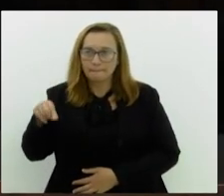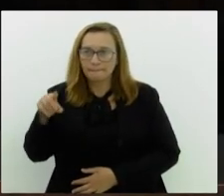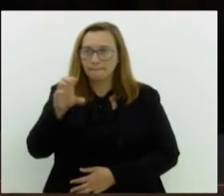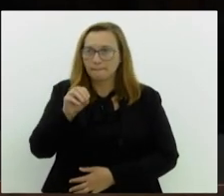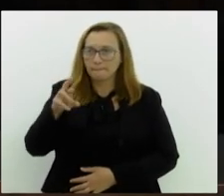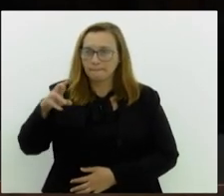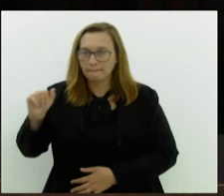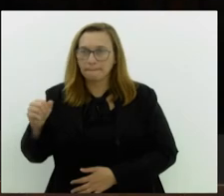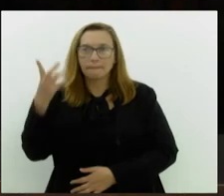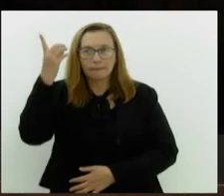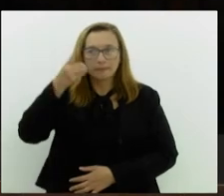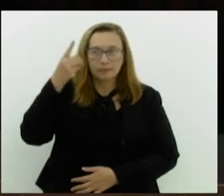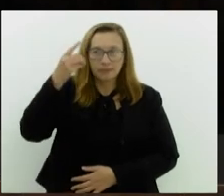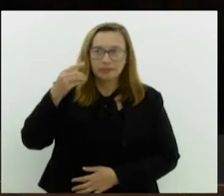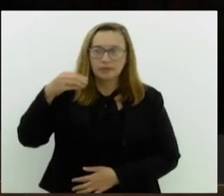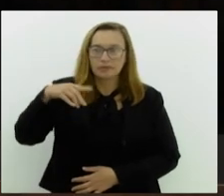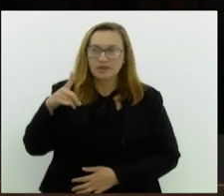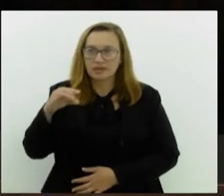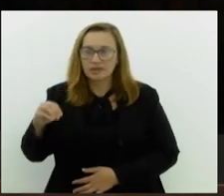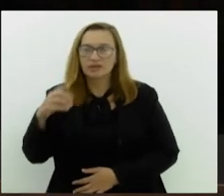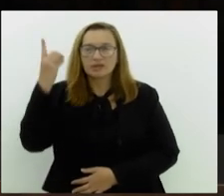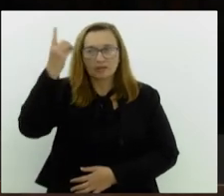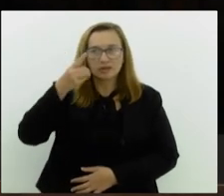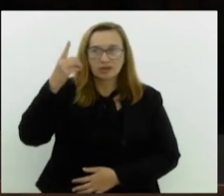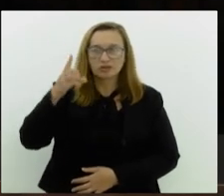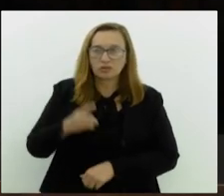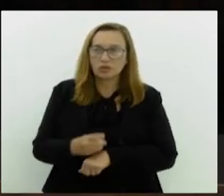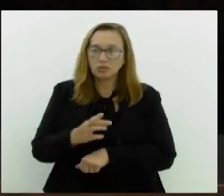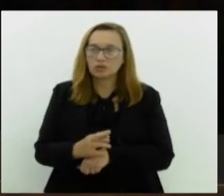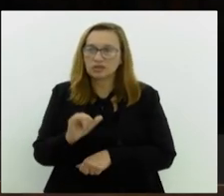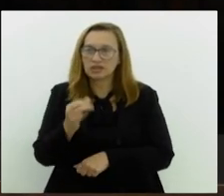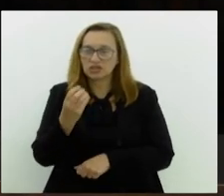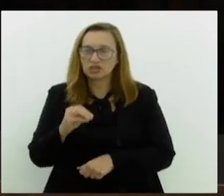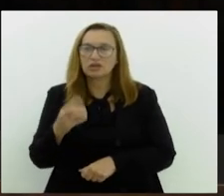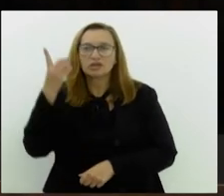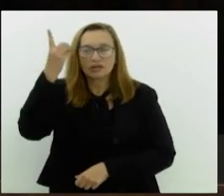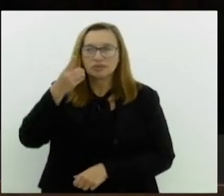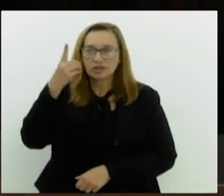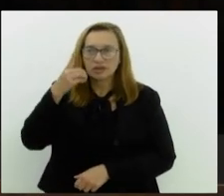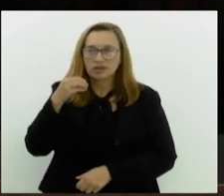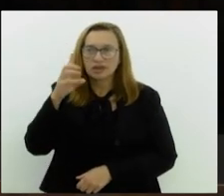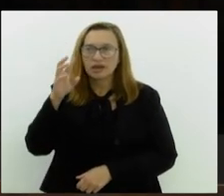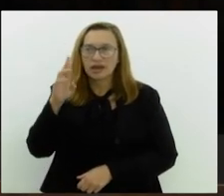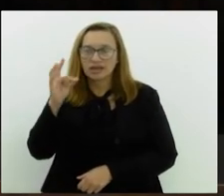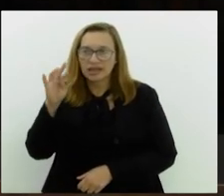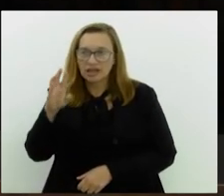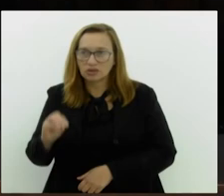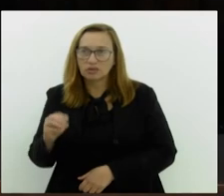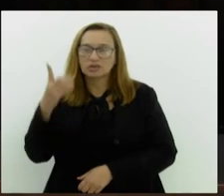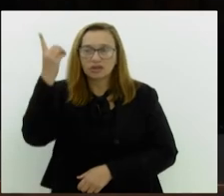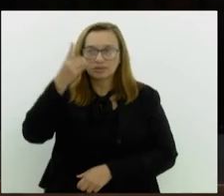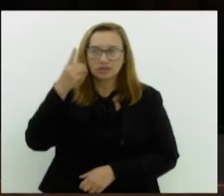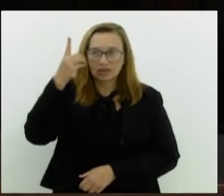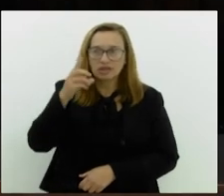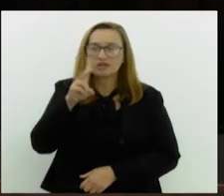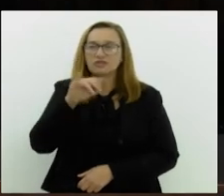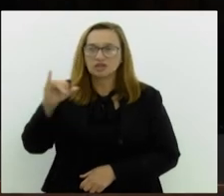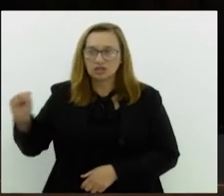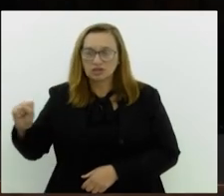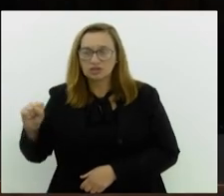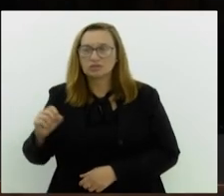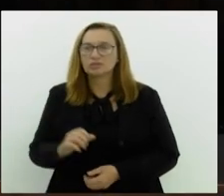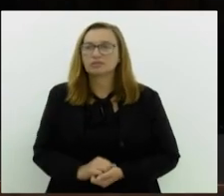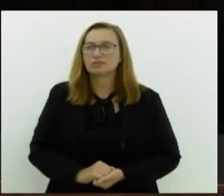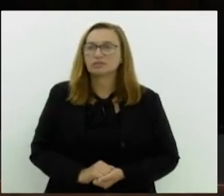Carlos Macedo, deputado doutor Serginho, deputado Renato Miranda, deputado Andrezinho Siciliano, deputado Vinícius